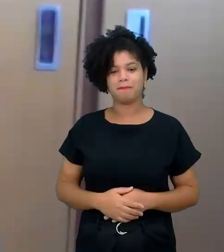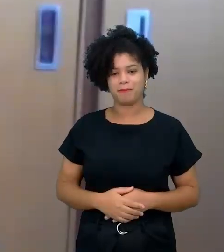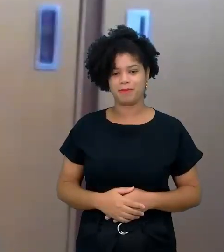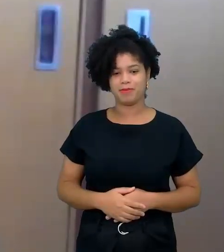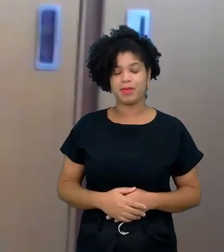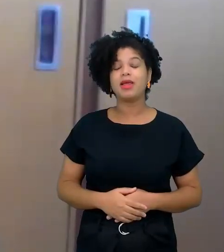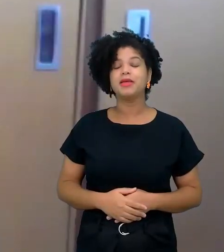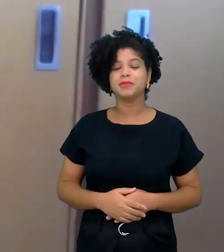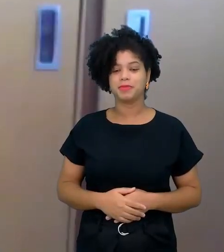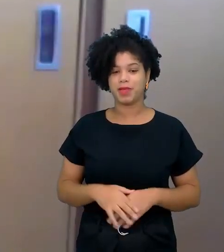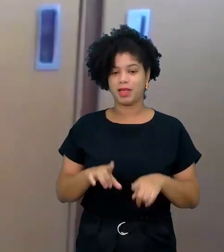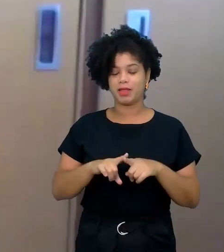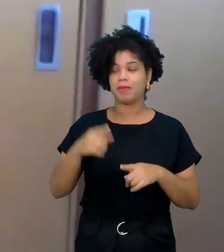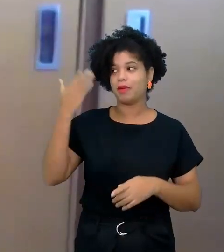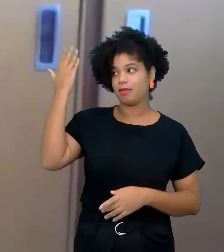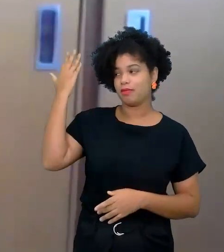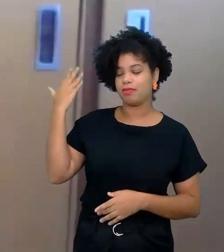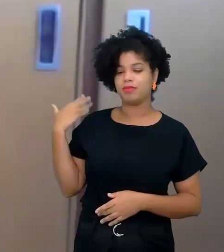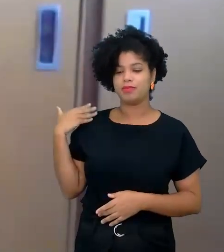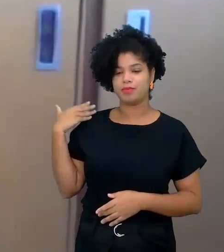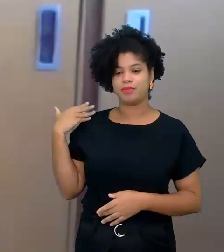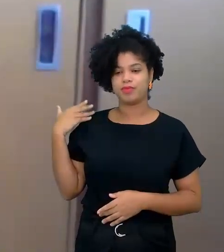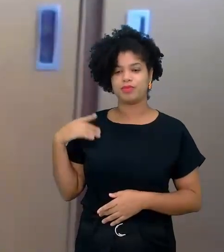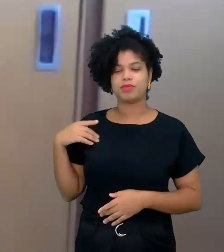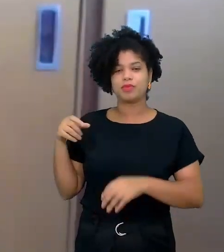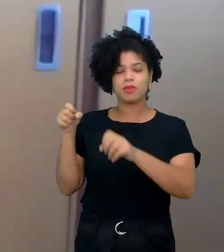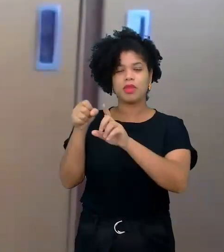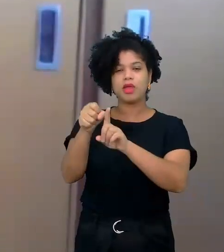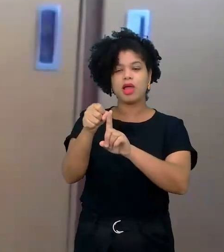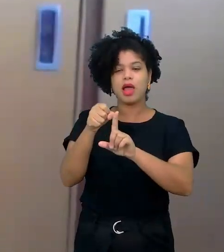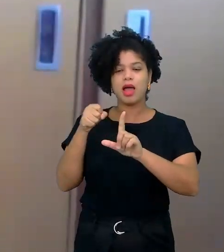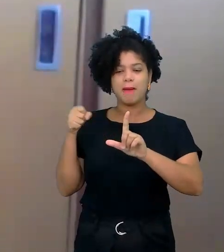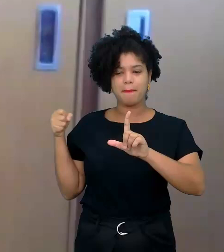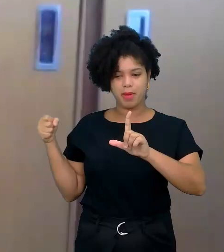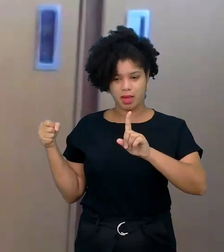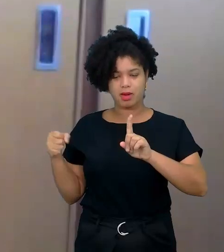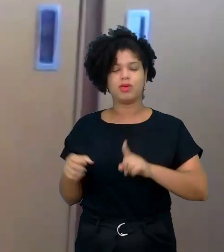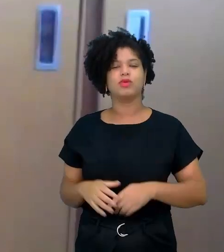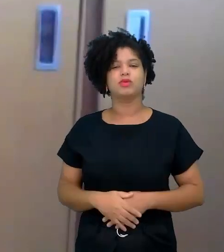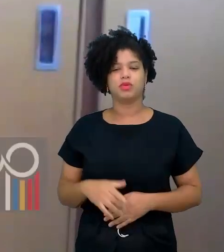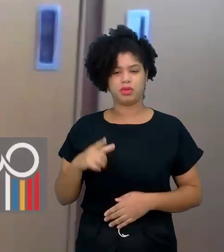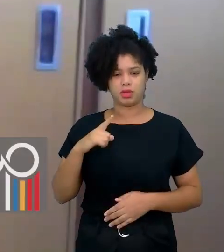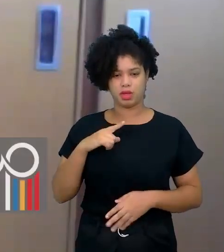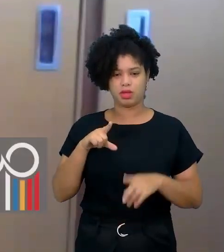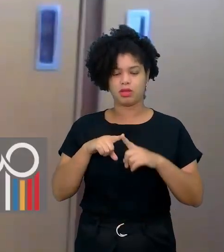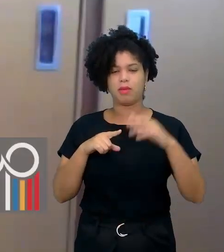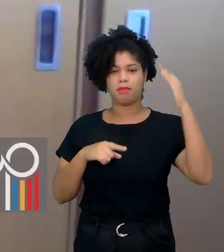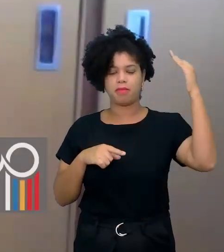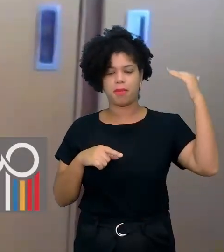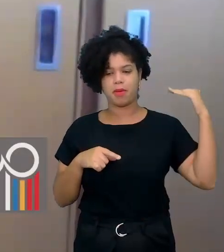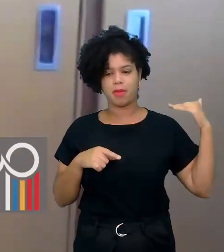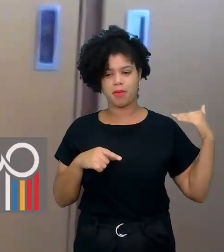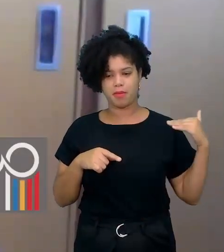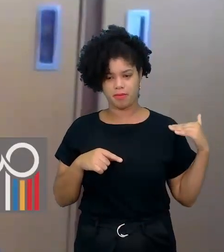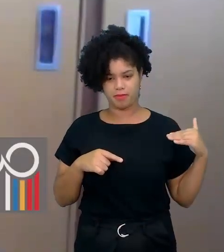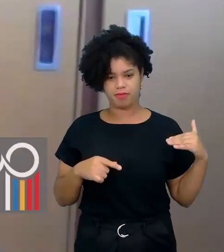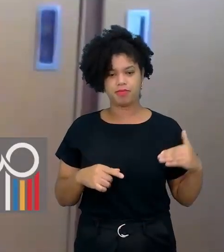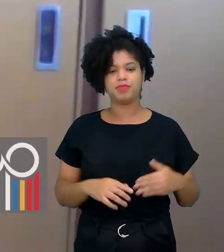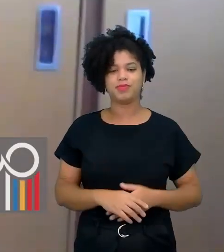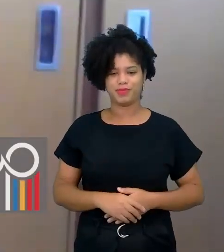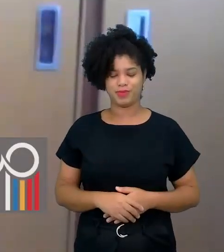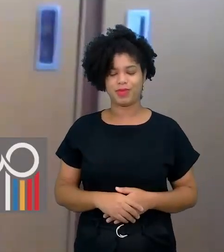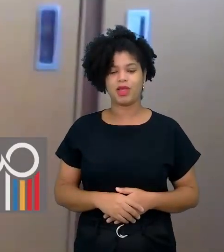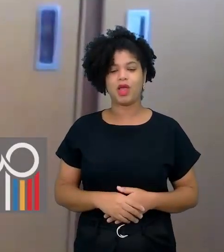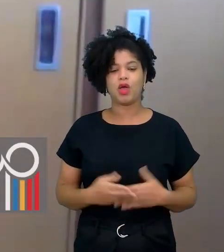aliás, e tenho no meu fundo aqui um armário, né, grande, com algumas prateleiras, com uma outra escrivaninha aqui.